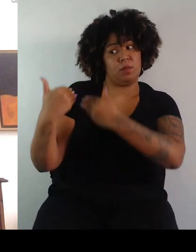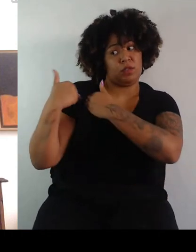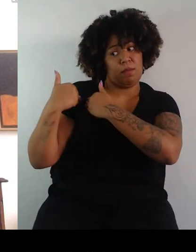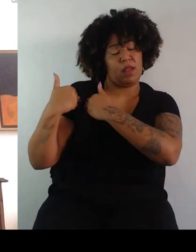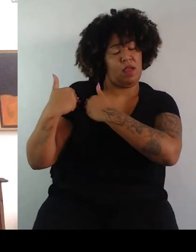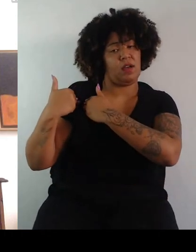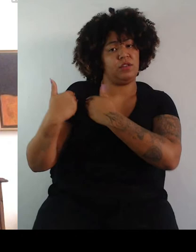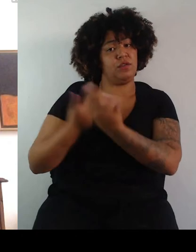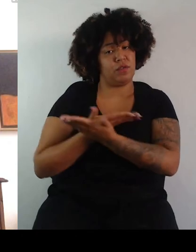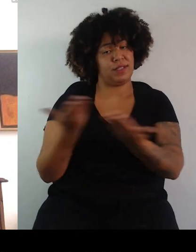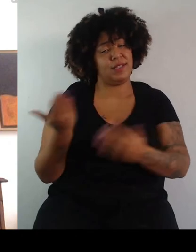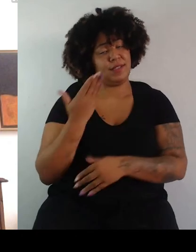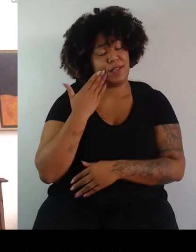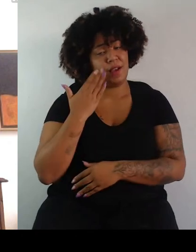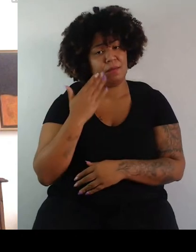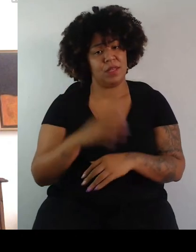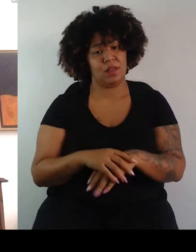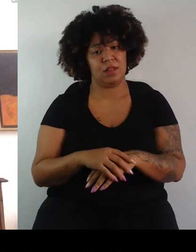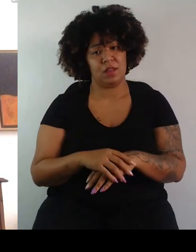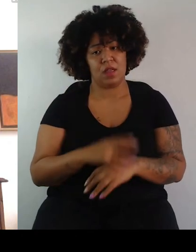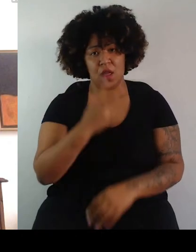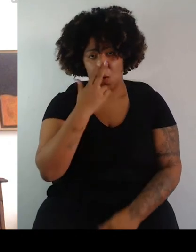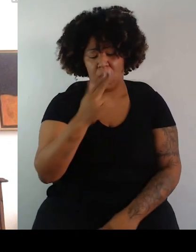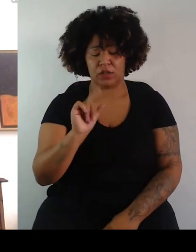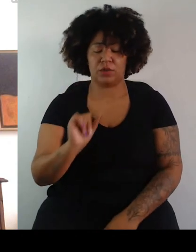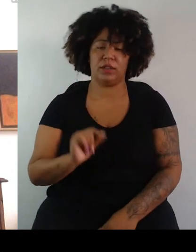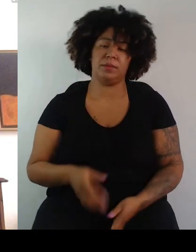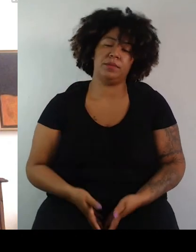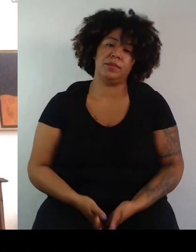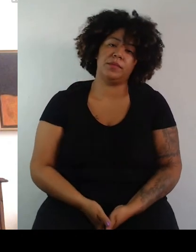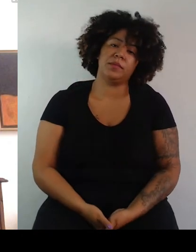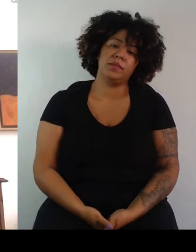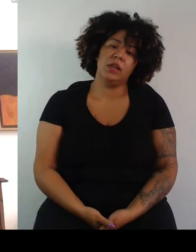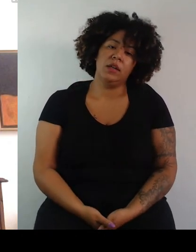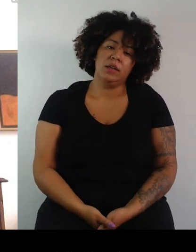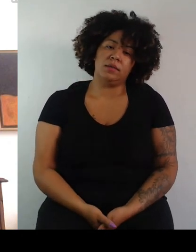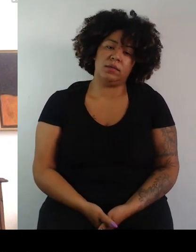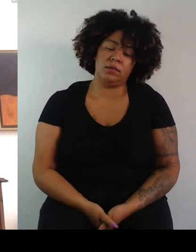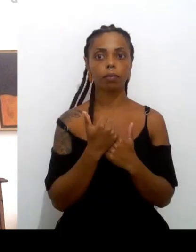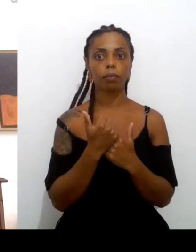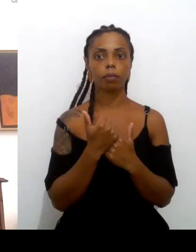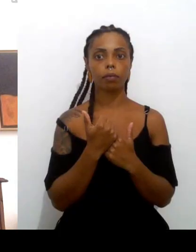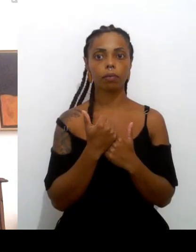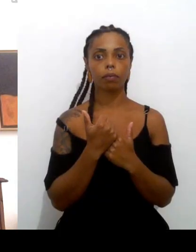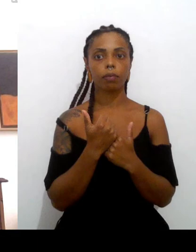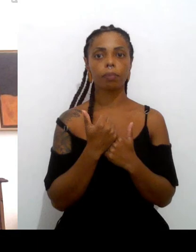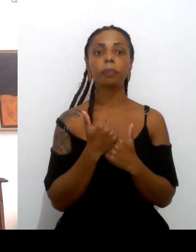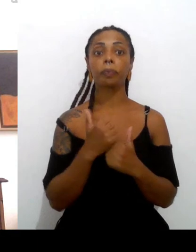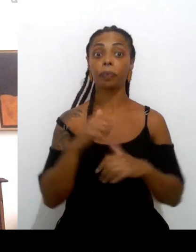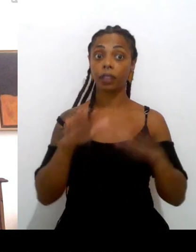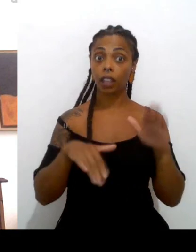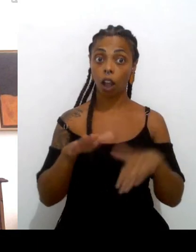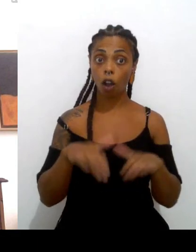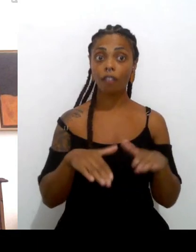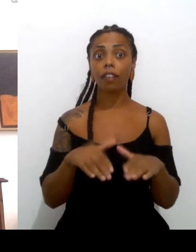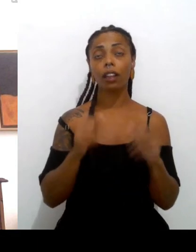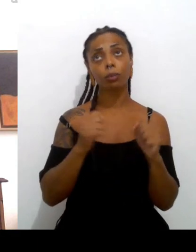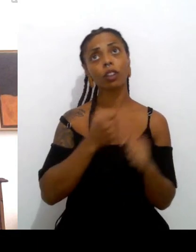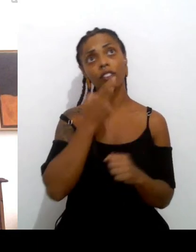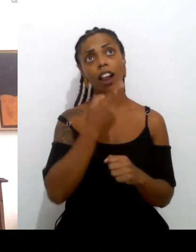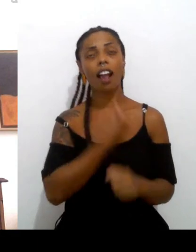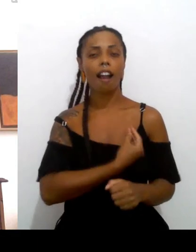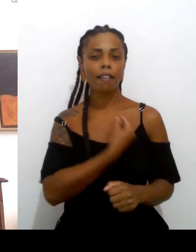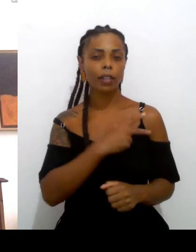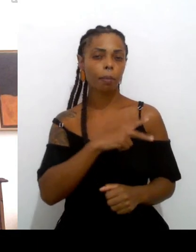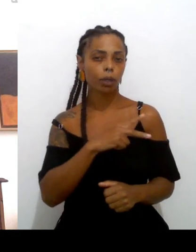sabe eu acho que bem talvez possamos dizer que a sua vida particular a sua vida